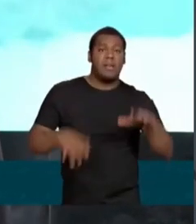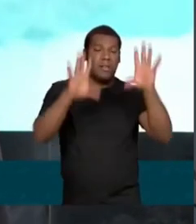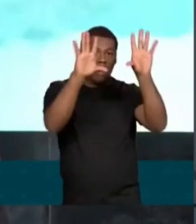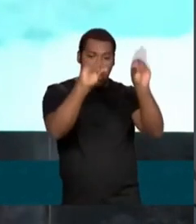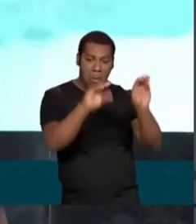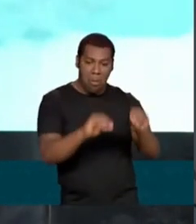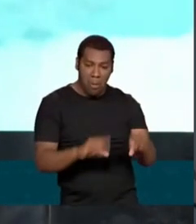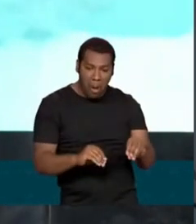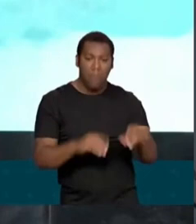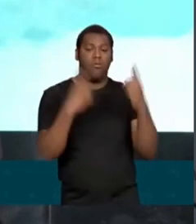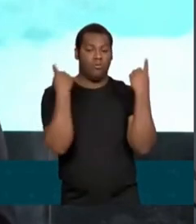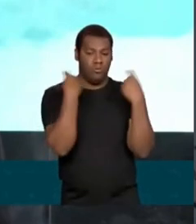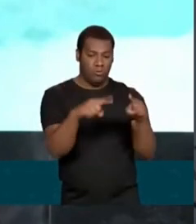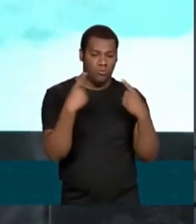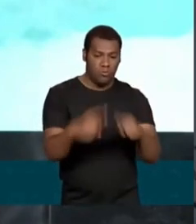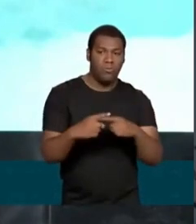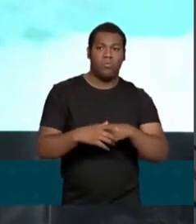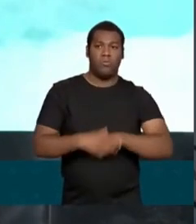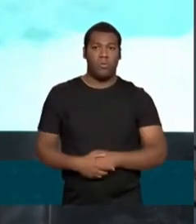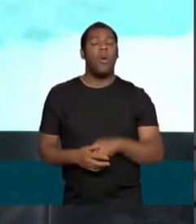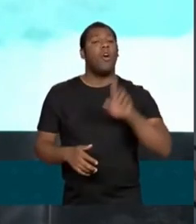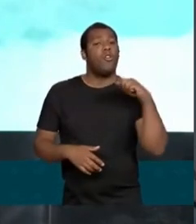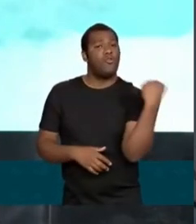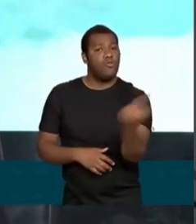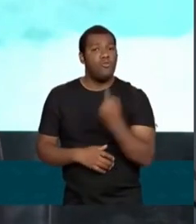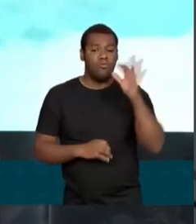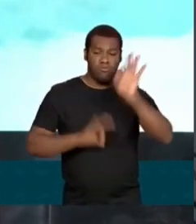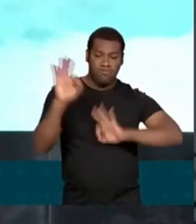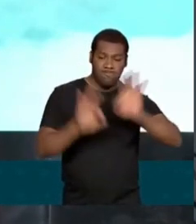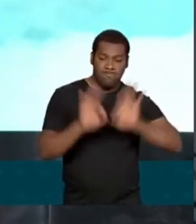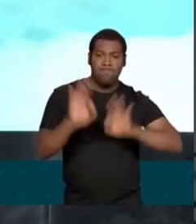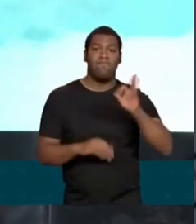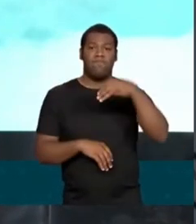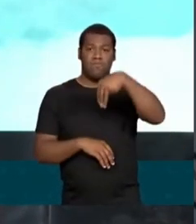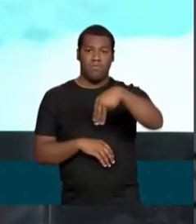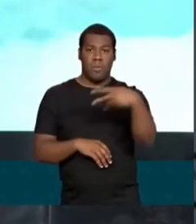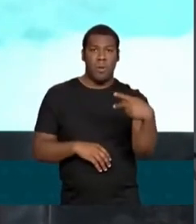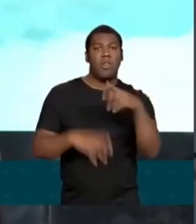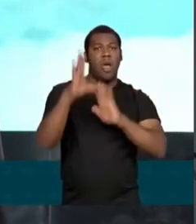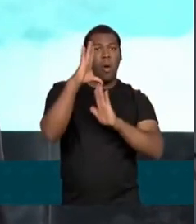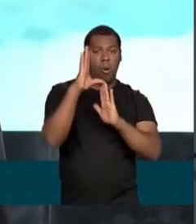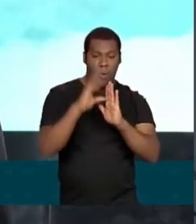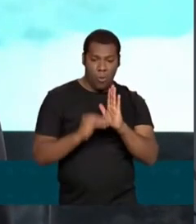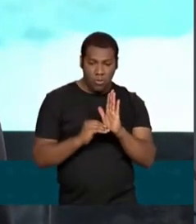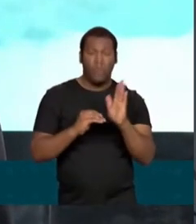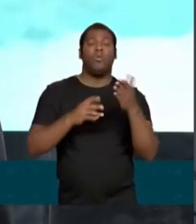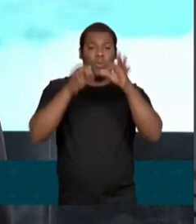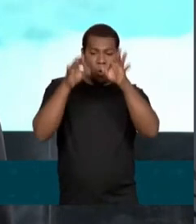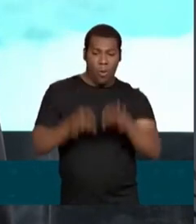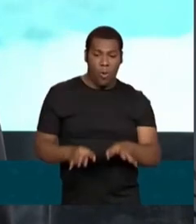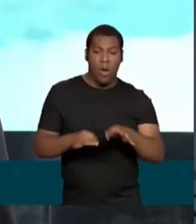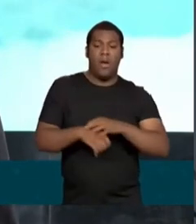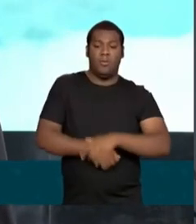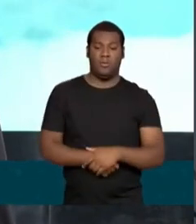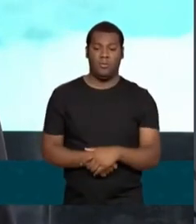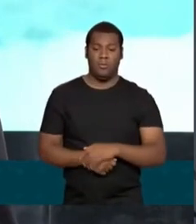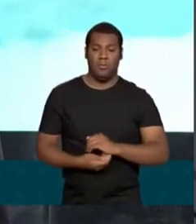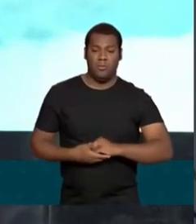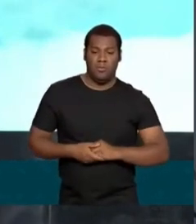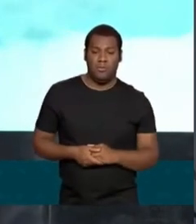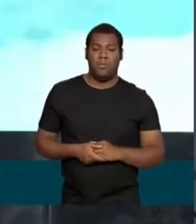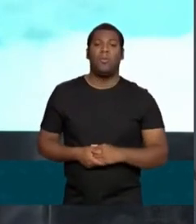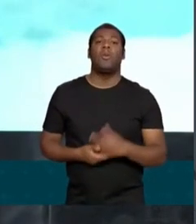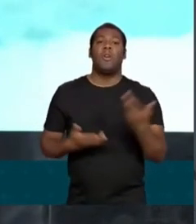de um MP do governo anterior que nós aprimoramos esse MP dando um conteúdo mais adequado a ela mostrando mais uma vitória do governo